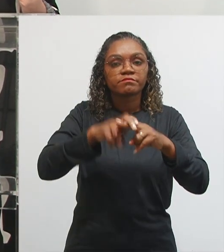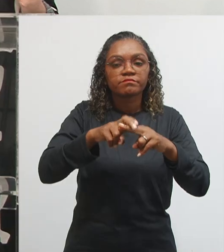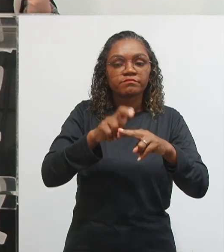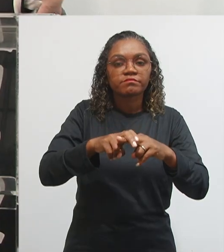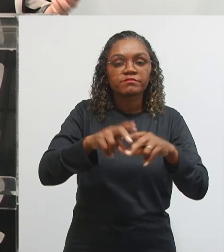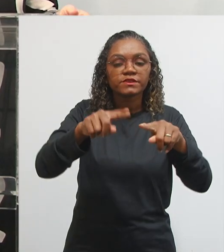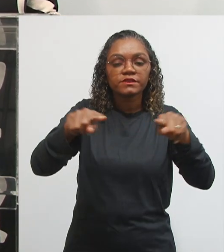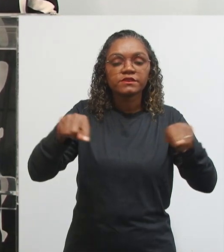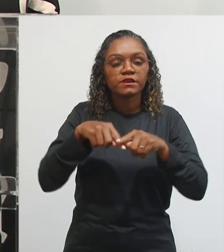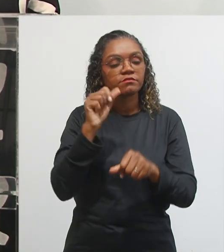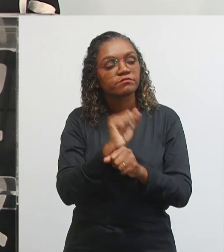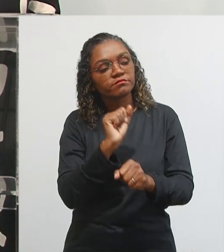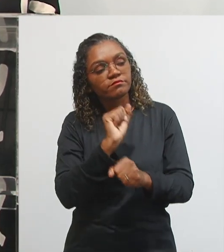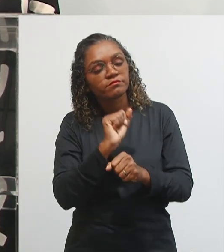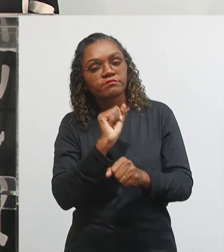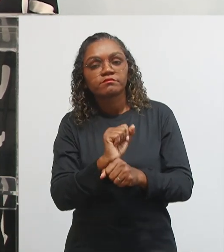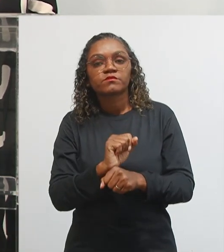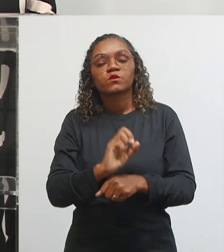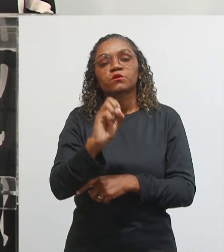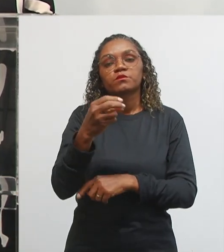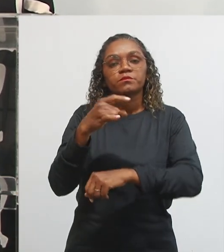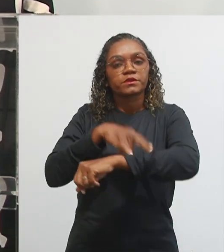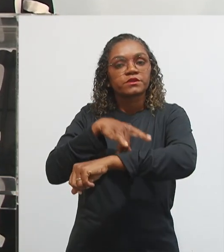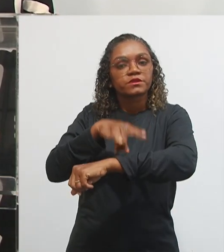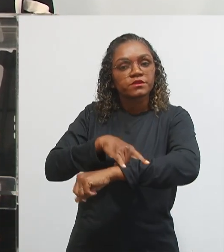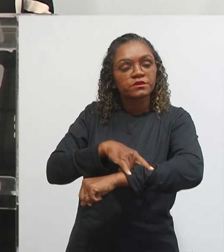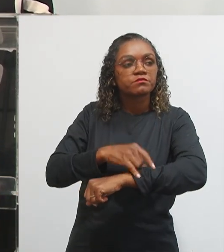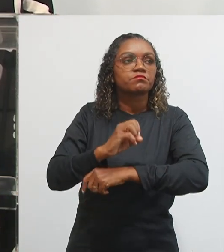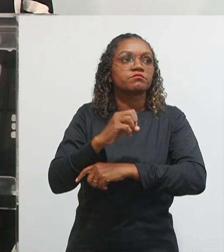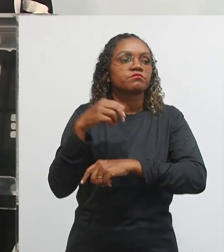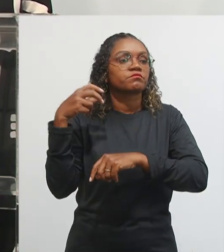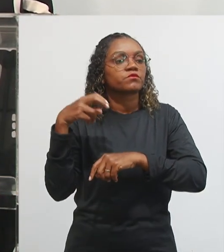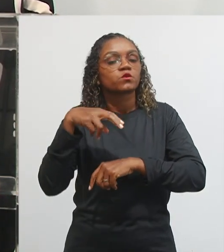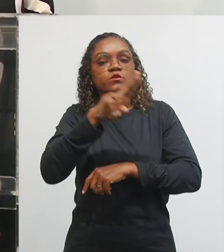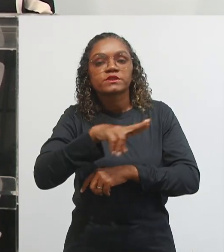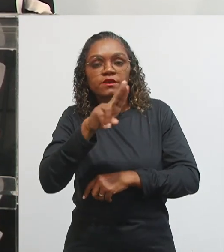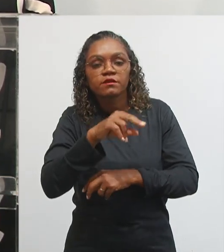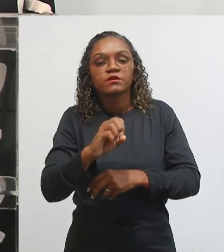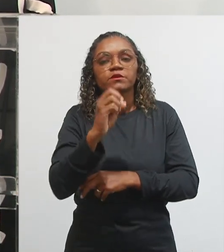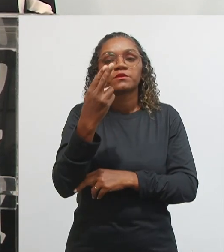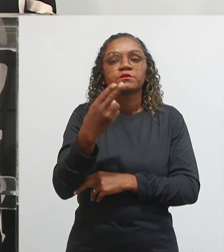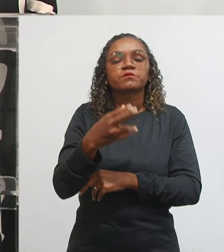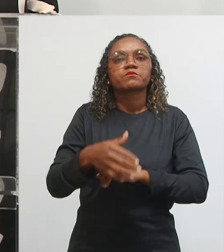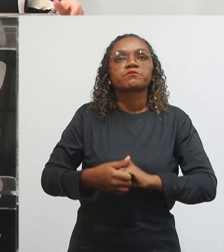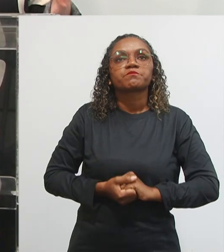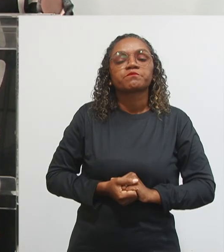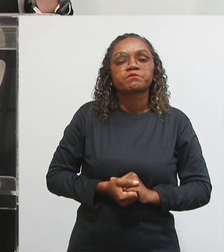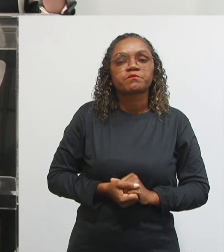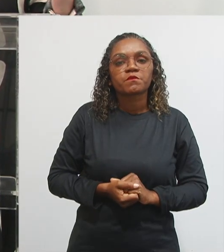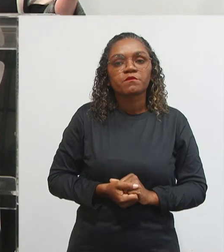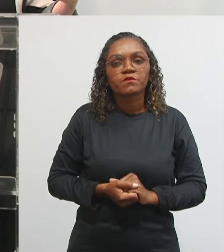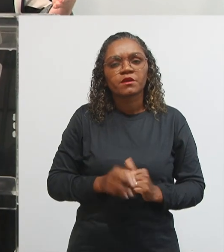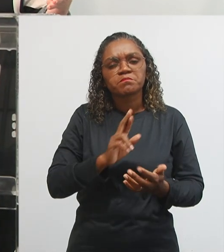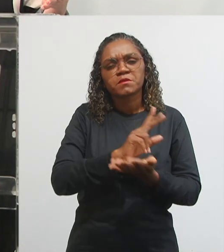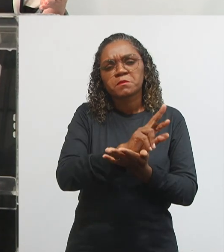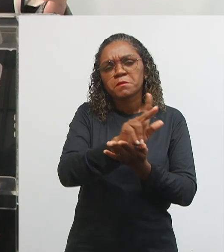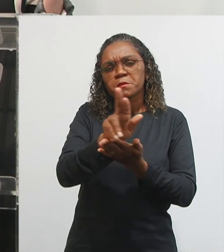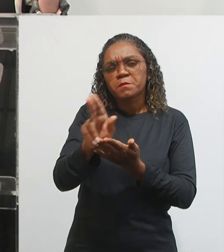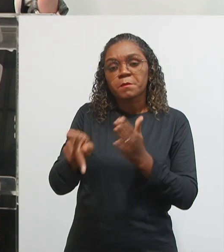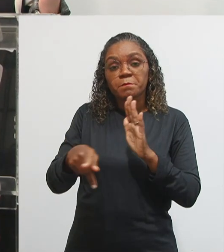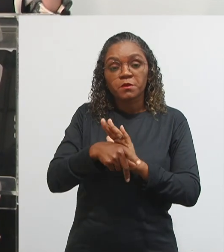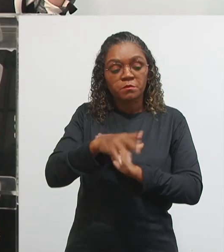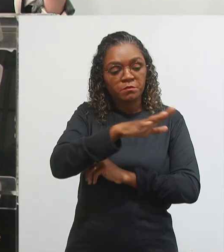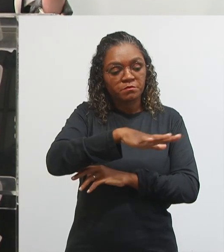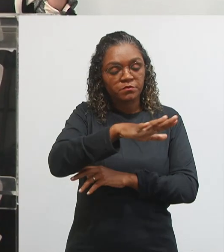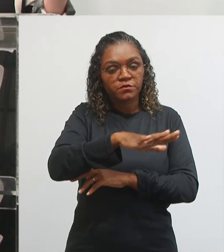sala de espera, eu posso ter um banheiro lá no local, no posto de saúde, eu posso ter uma série de coisas que